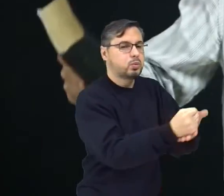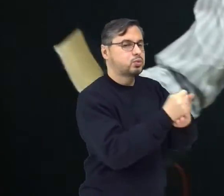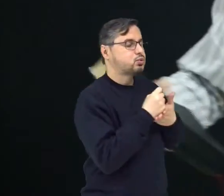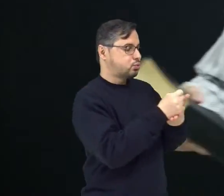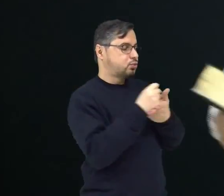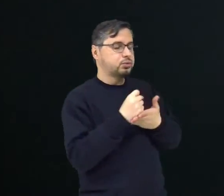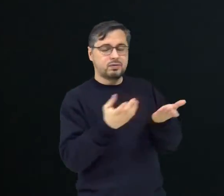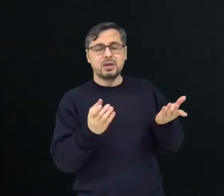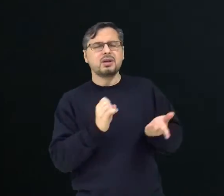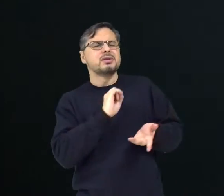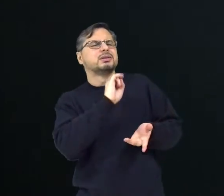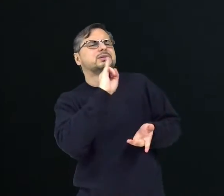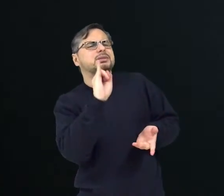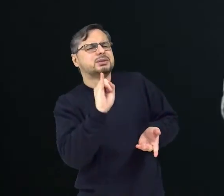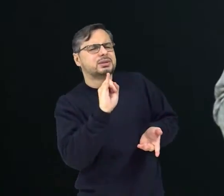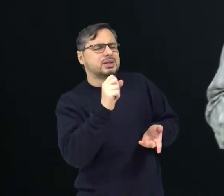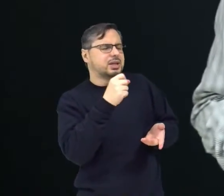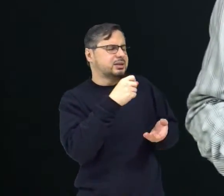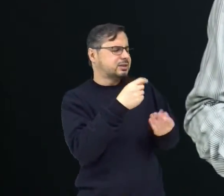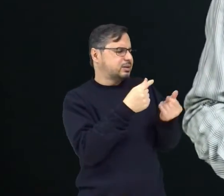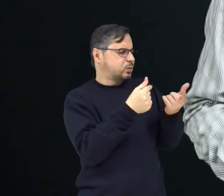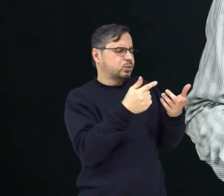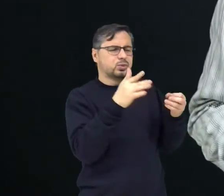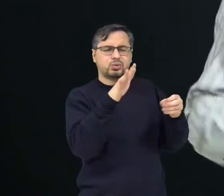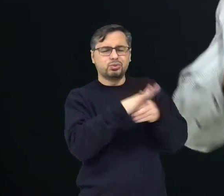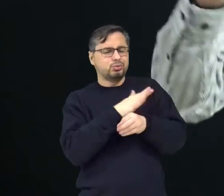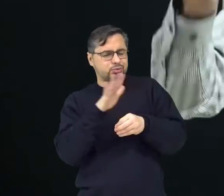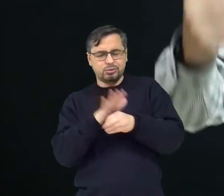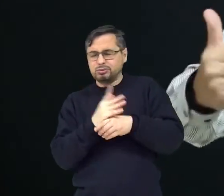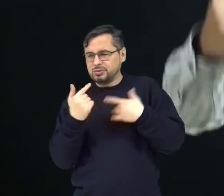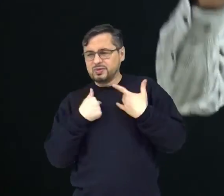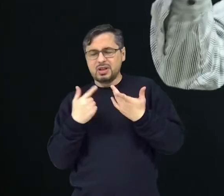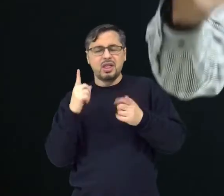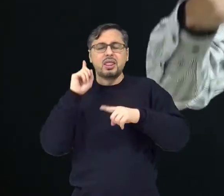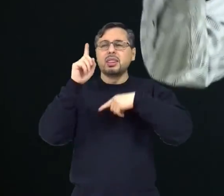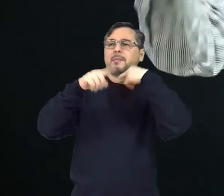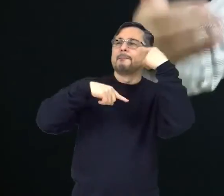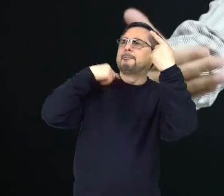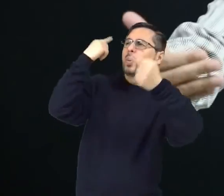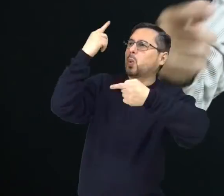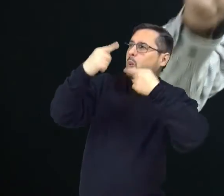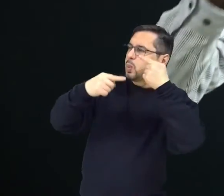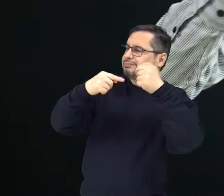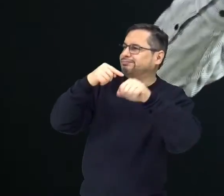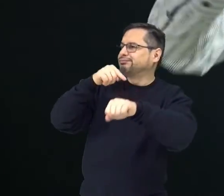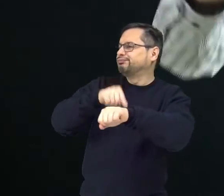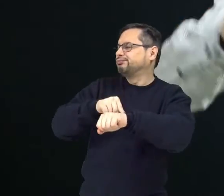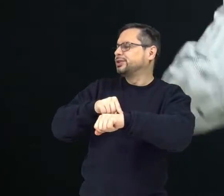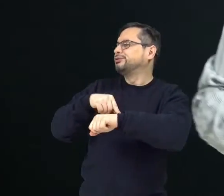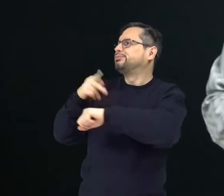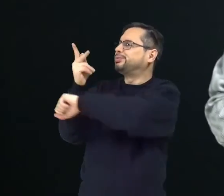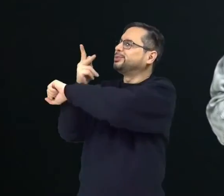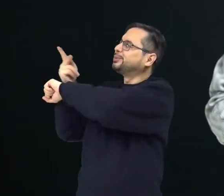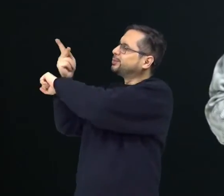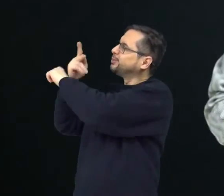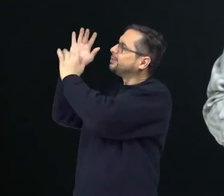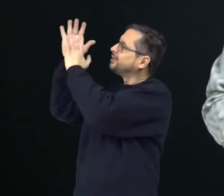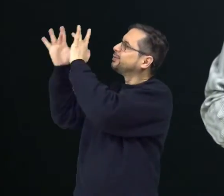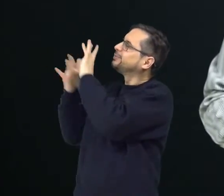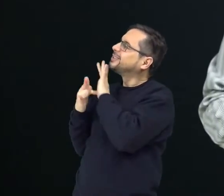esses recursos não preenchem e não me socorrem a contento, depois de algum tempo eu vou até